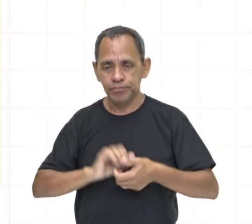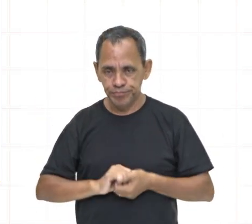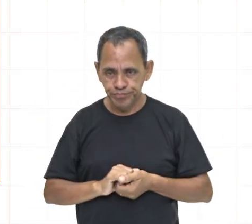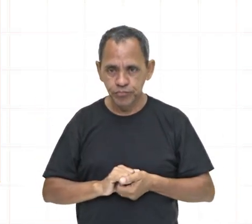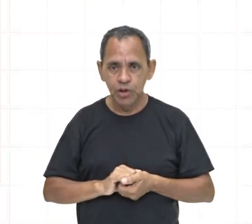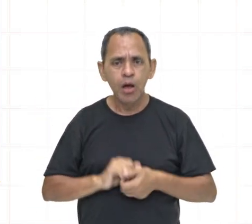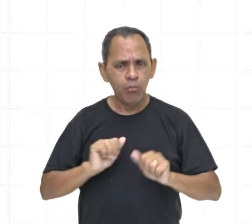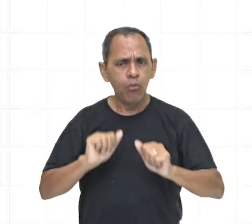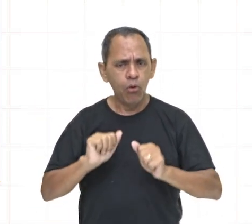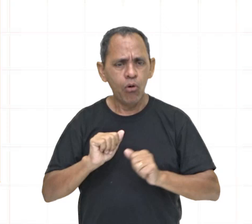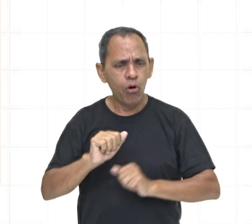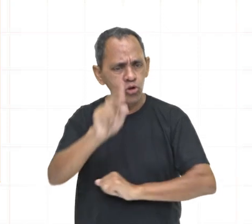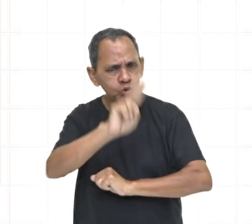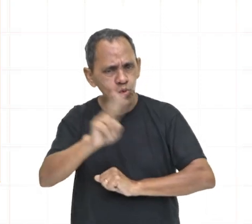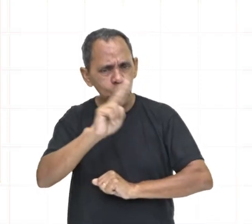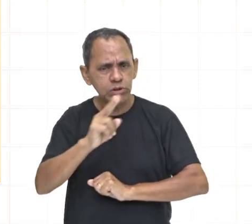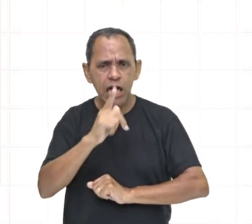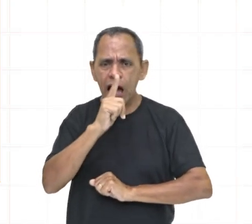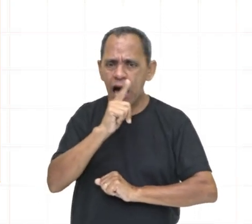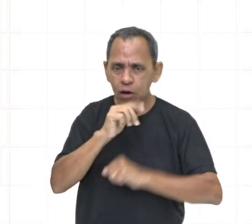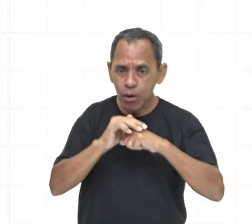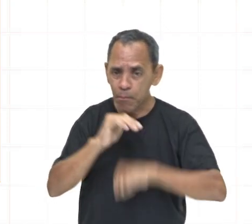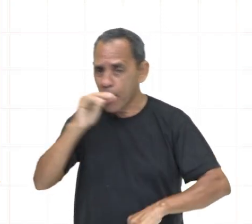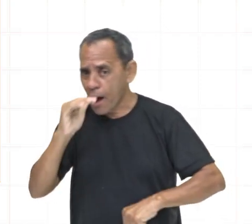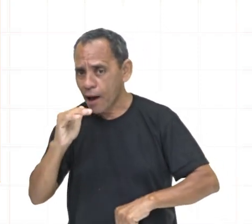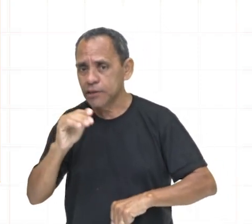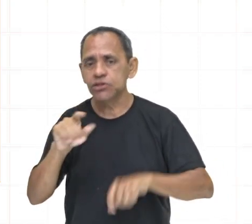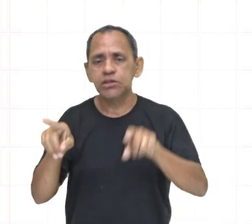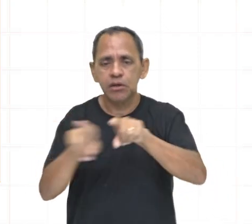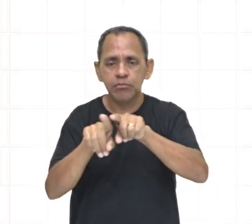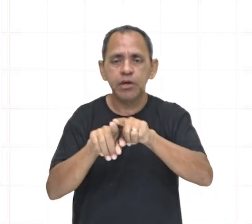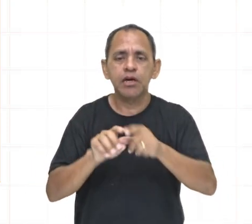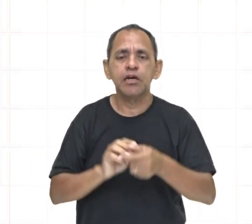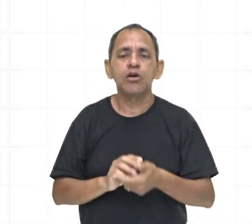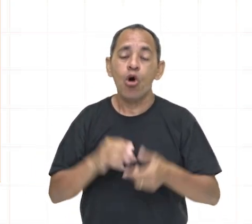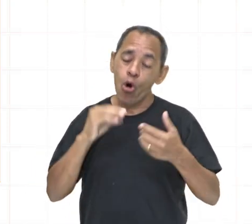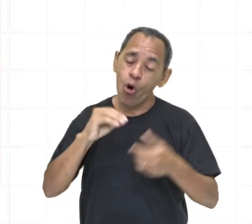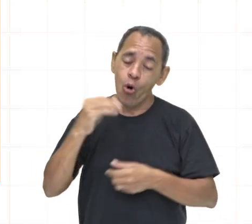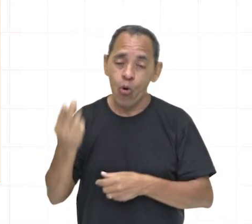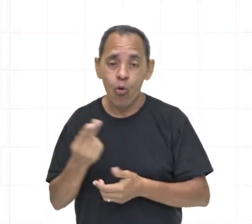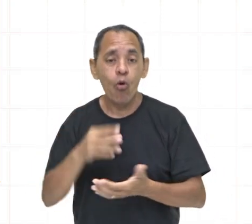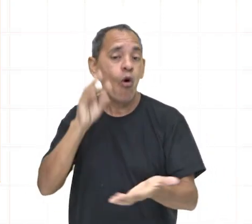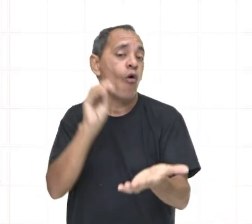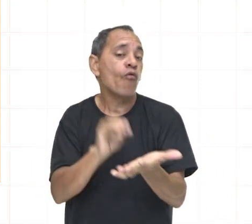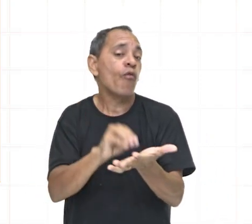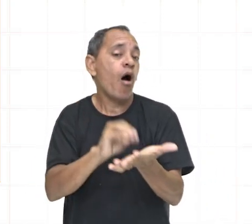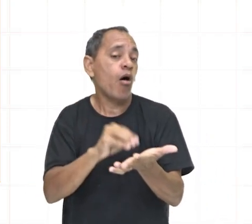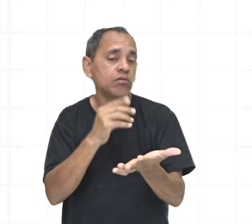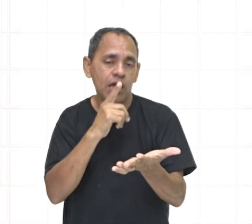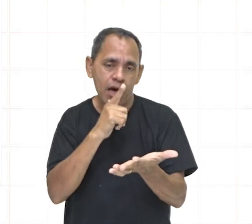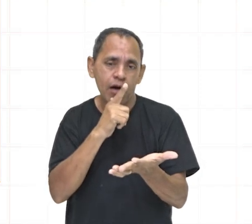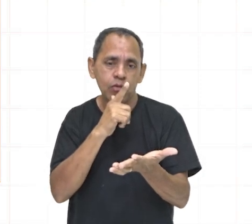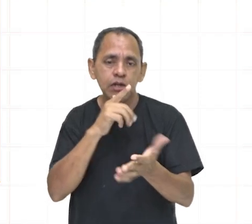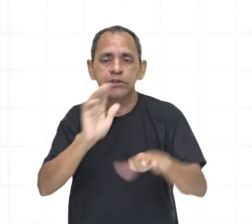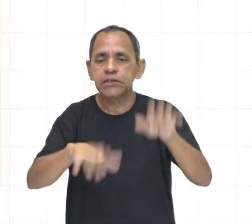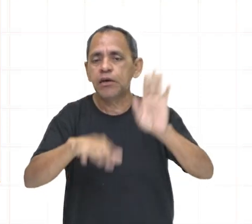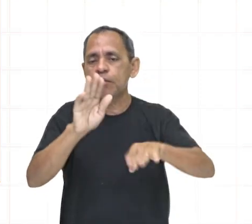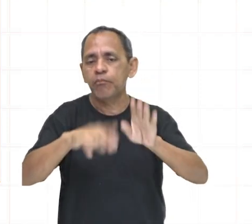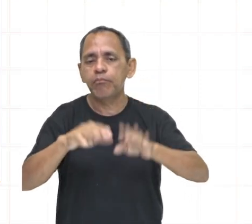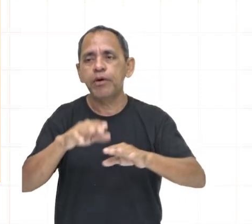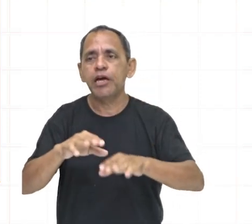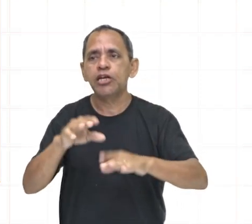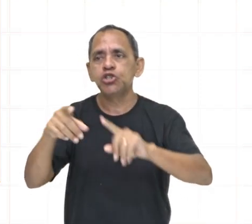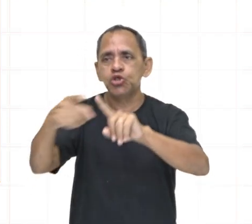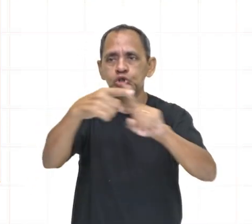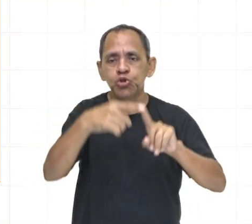muito encharcado ou até mesmo faltar água, dependendo do tipo de cultivo que está sendo utilizado. Então, até na quantidade